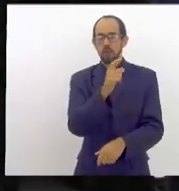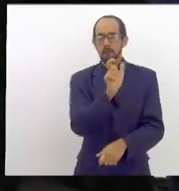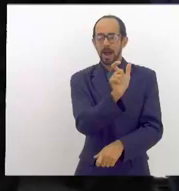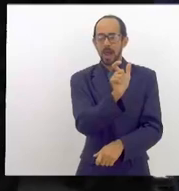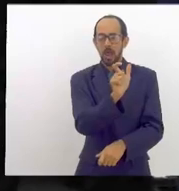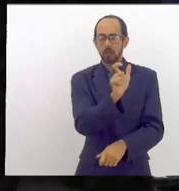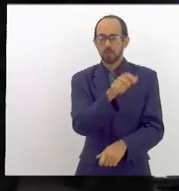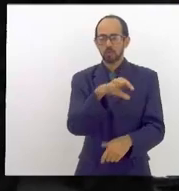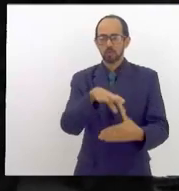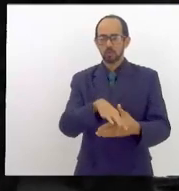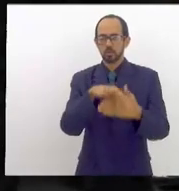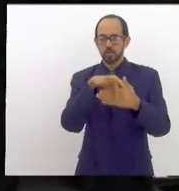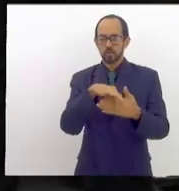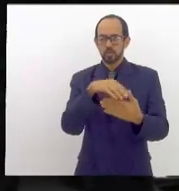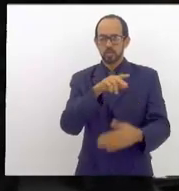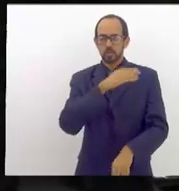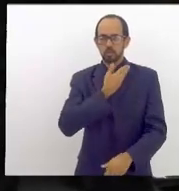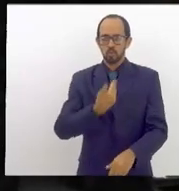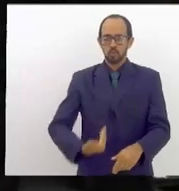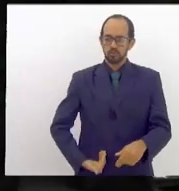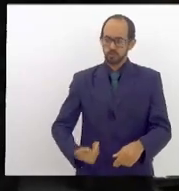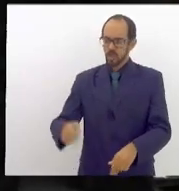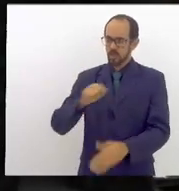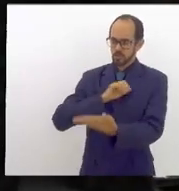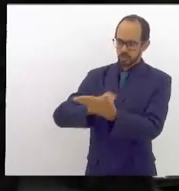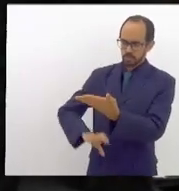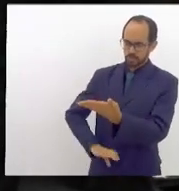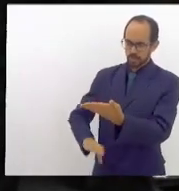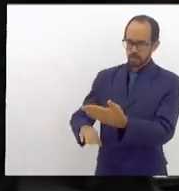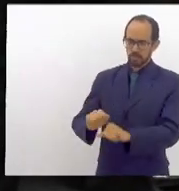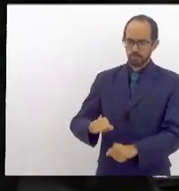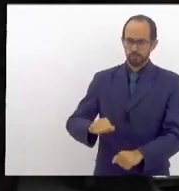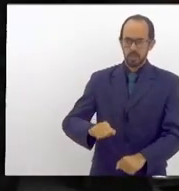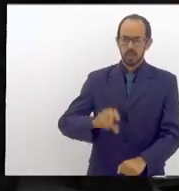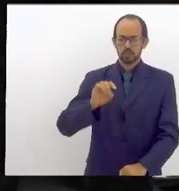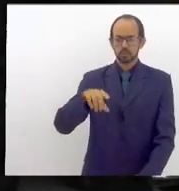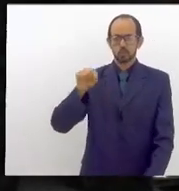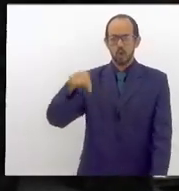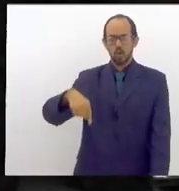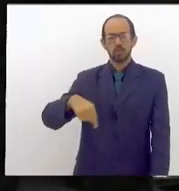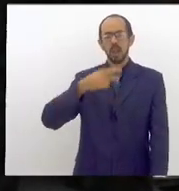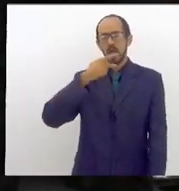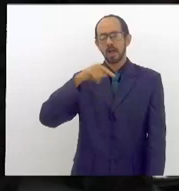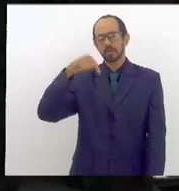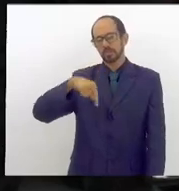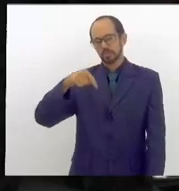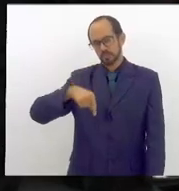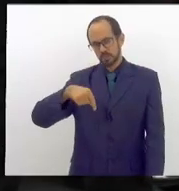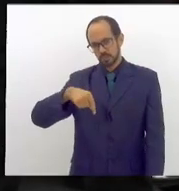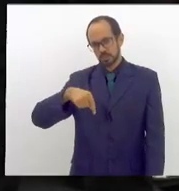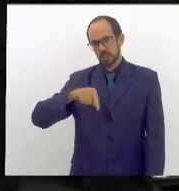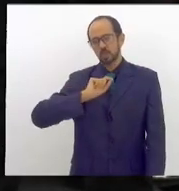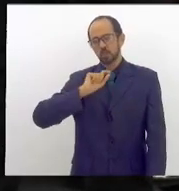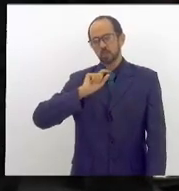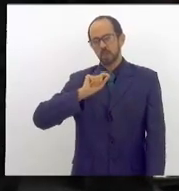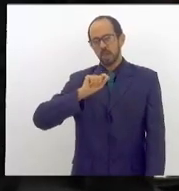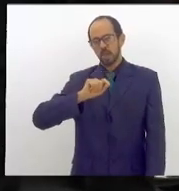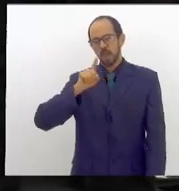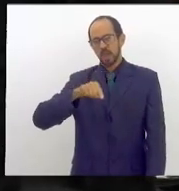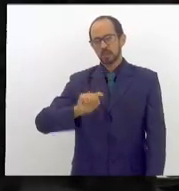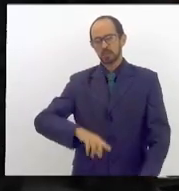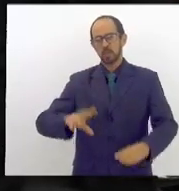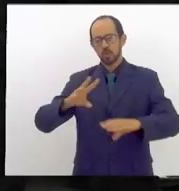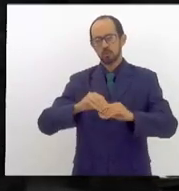já que você teria se curou essa conta aqui mas estava ali dentro do governo aqui mas tá dizer olha Deputado deputadas essa recomposição de 22